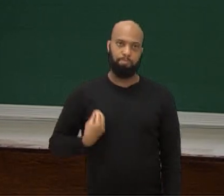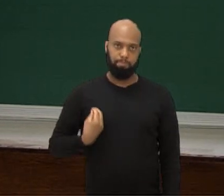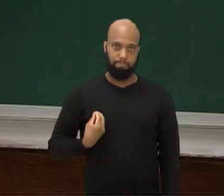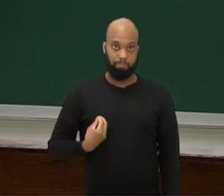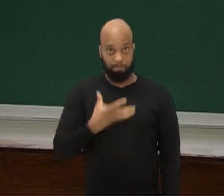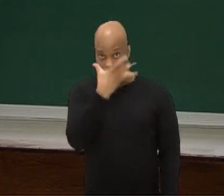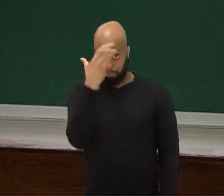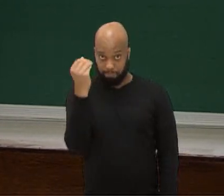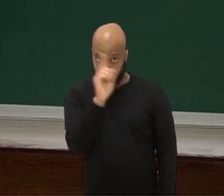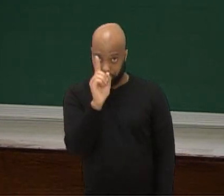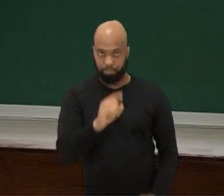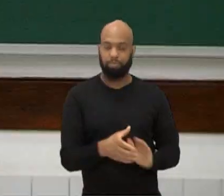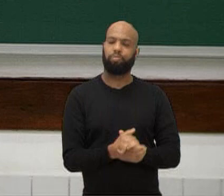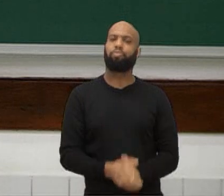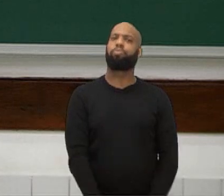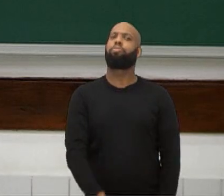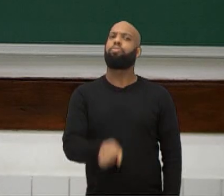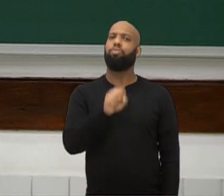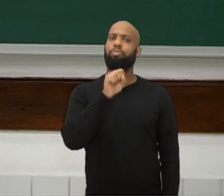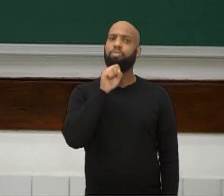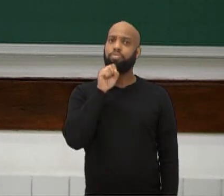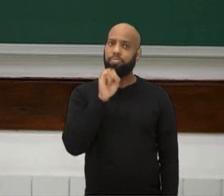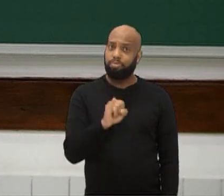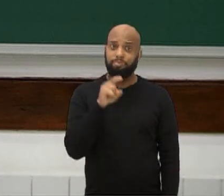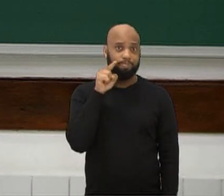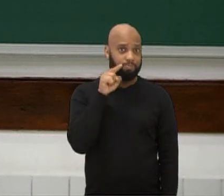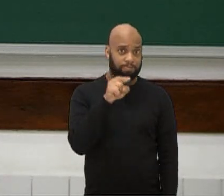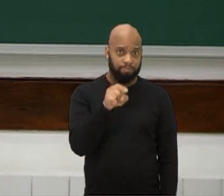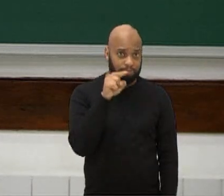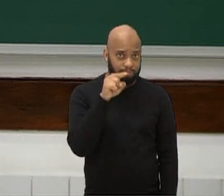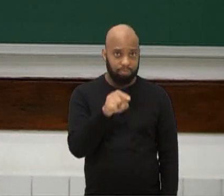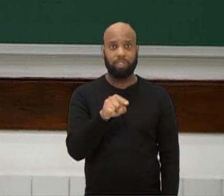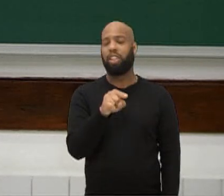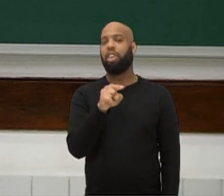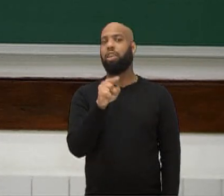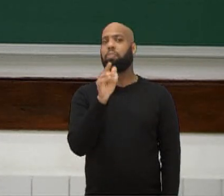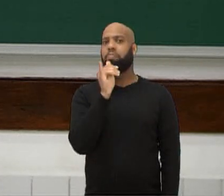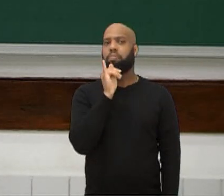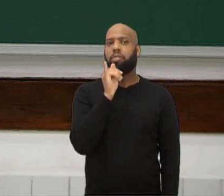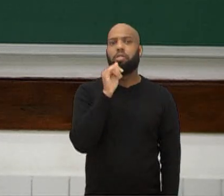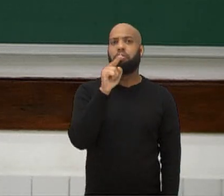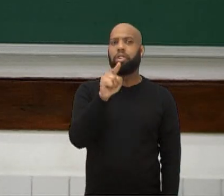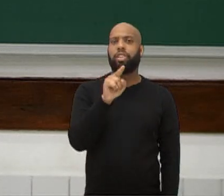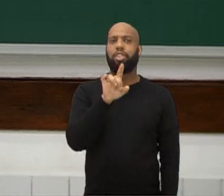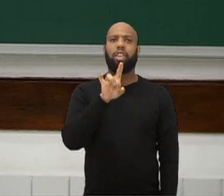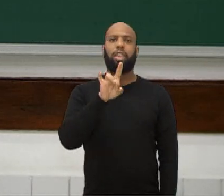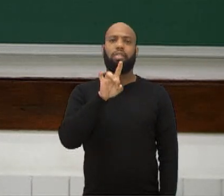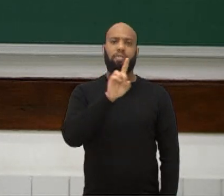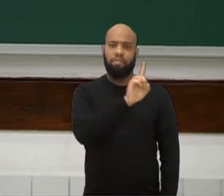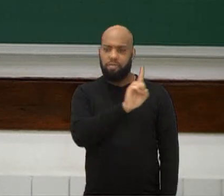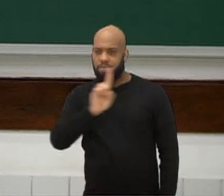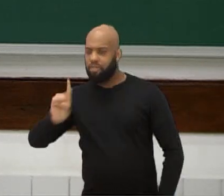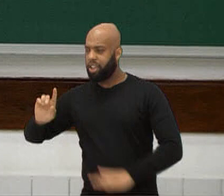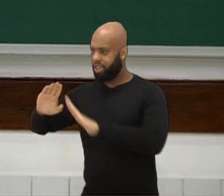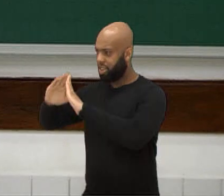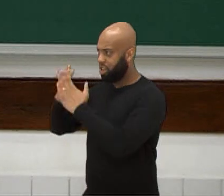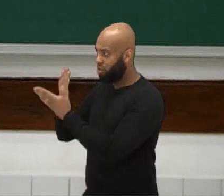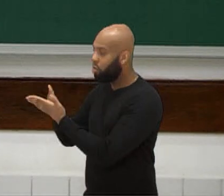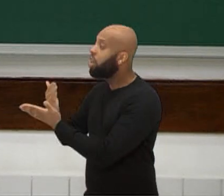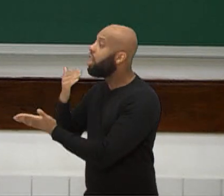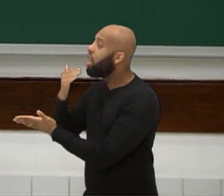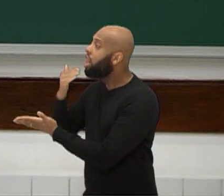não vai esquecer. E o outro aviso muito importante, qual é? Você que está pegando as atividades